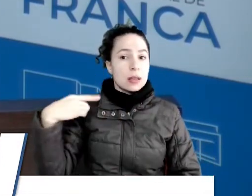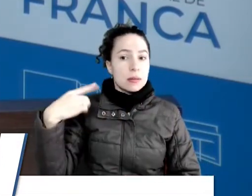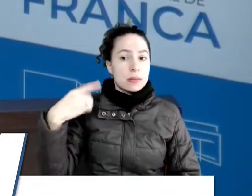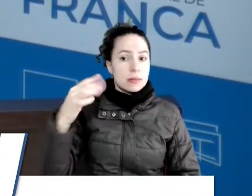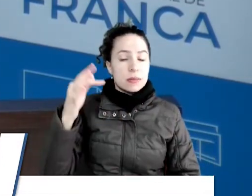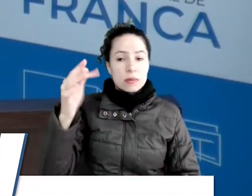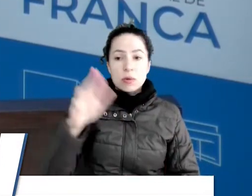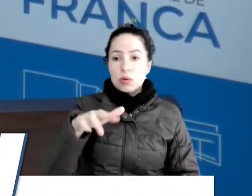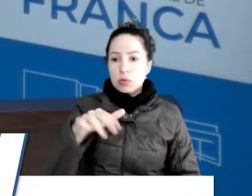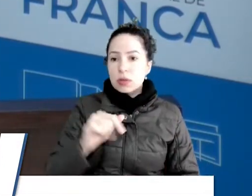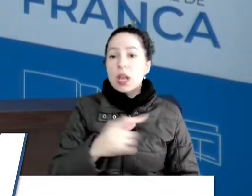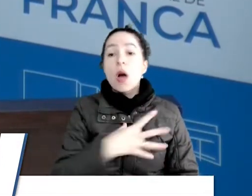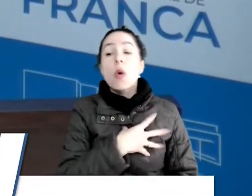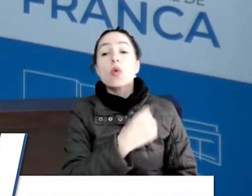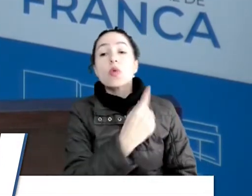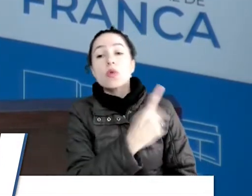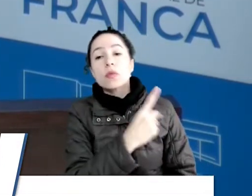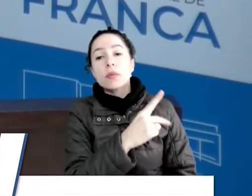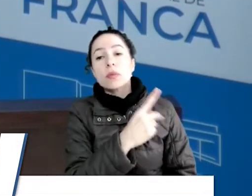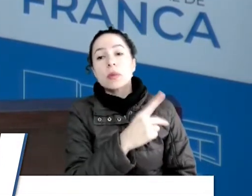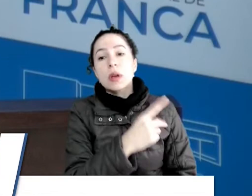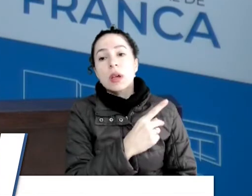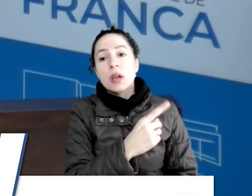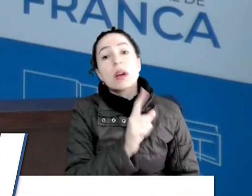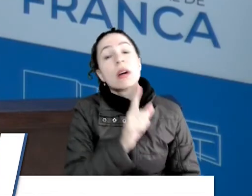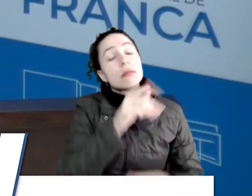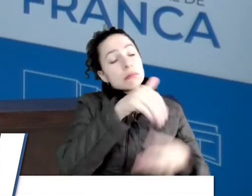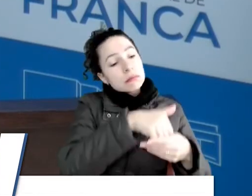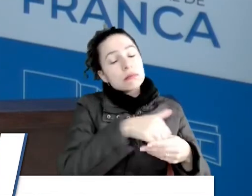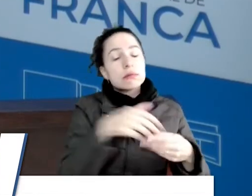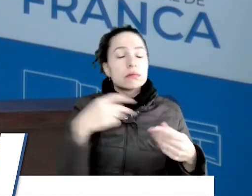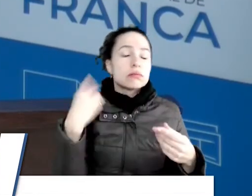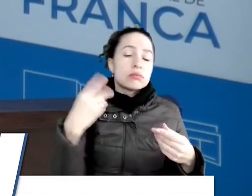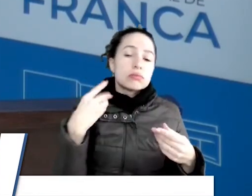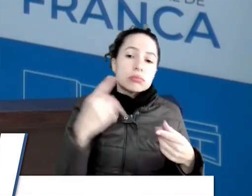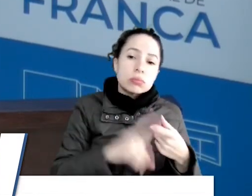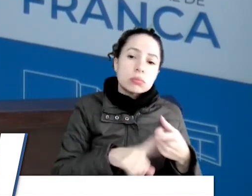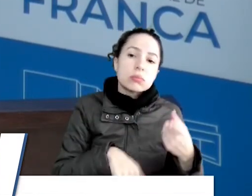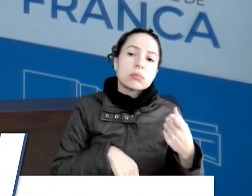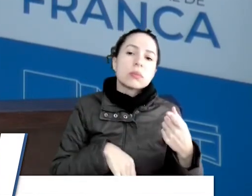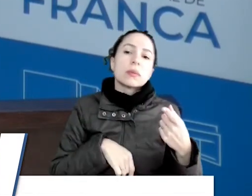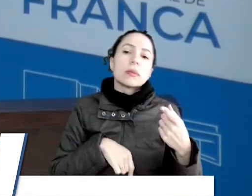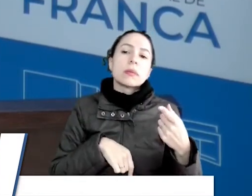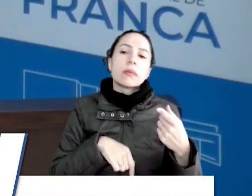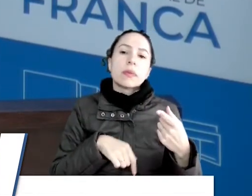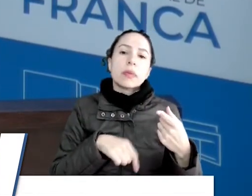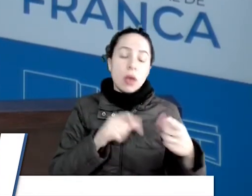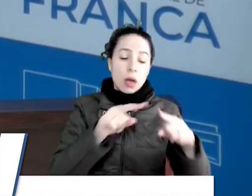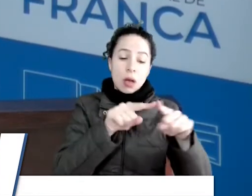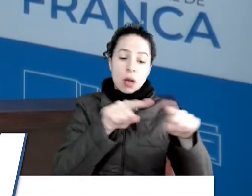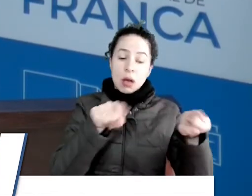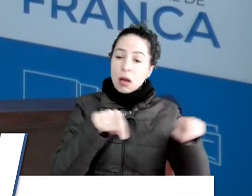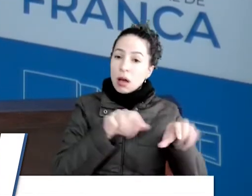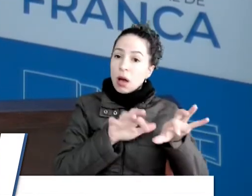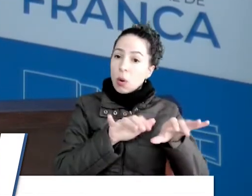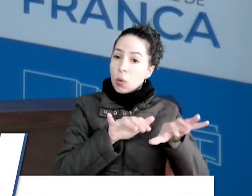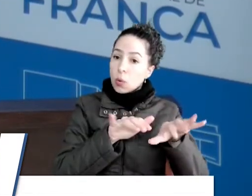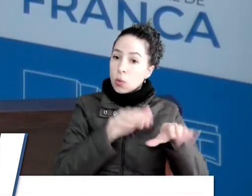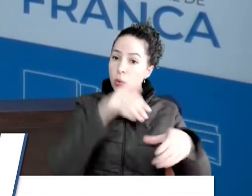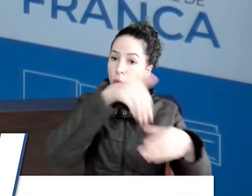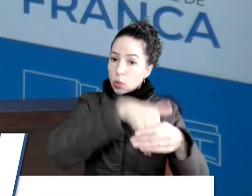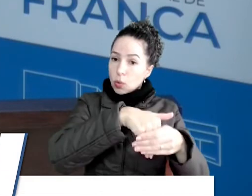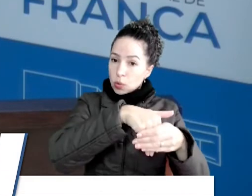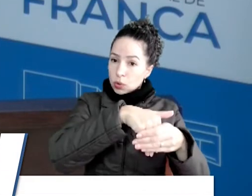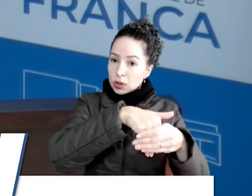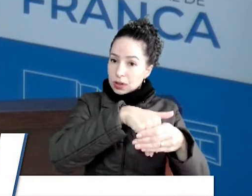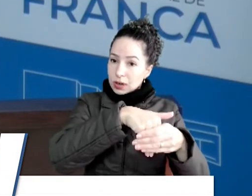filhos dele, foi eleito vereador pela urna eletrônica, foi eleito deputado federal pela